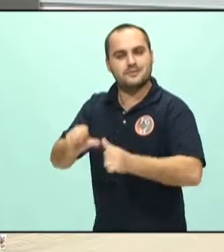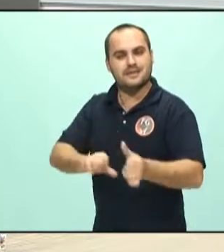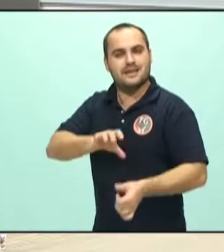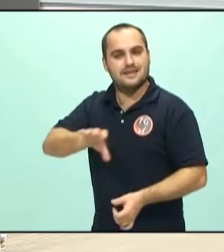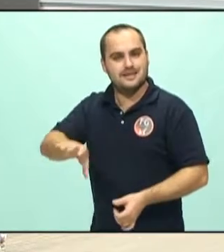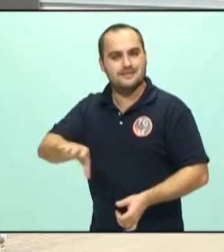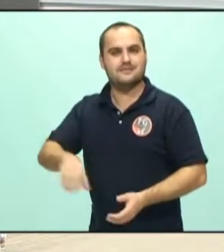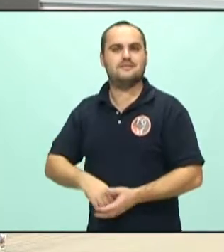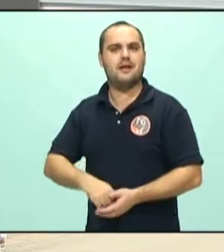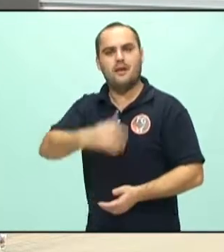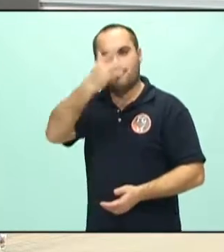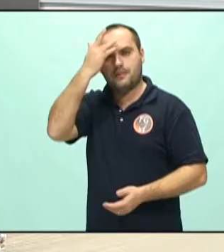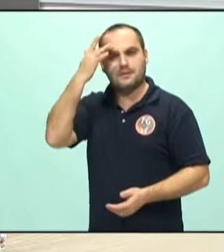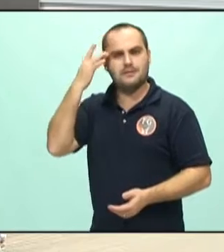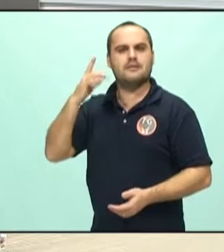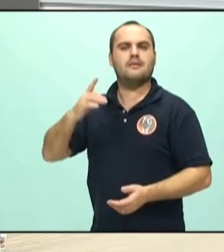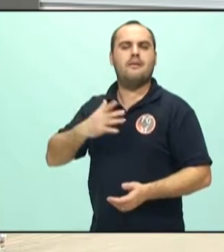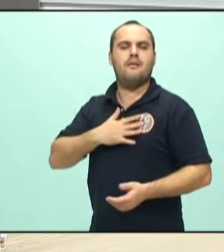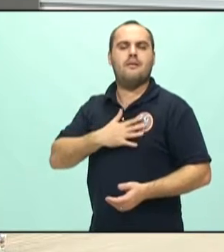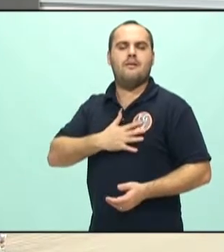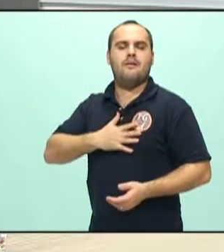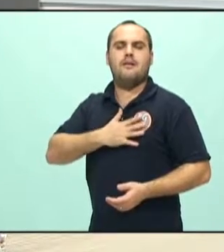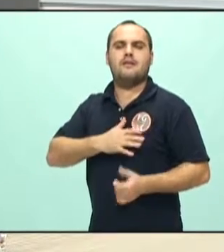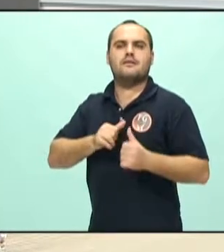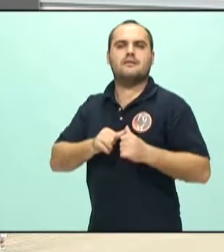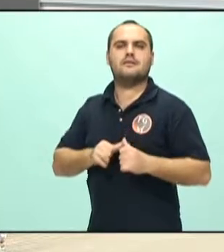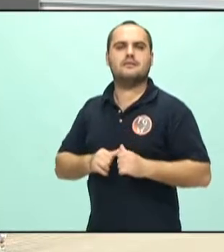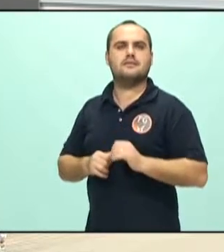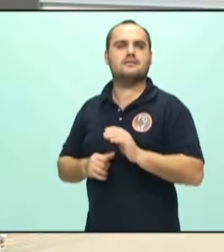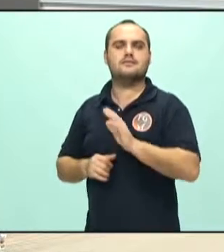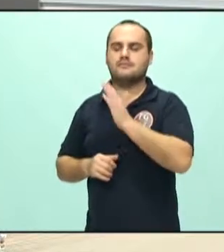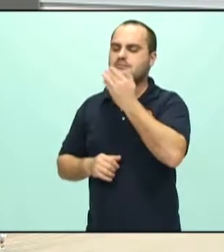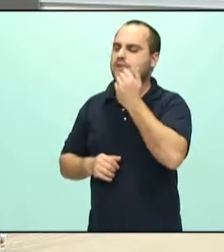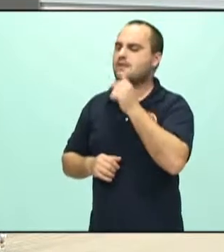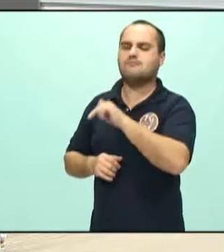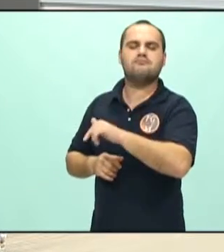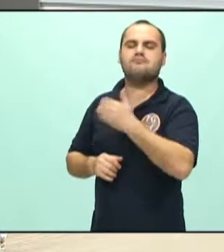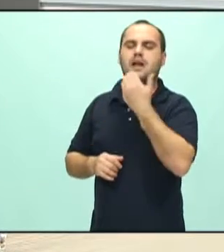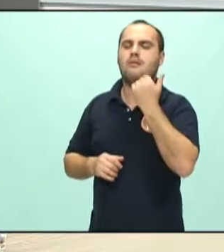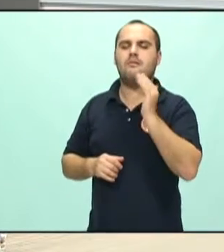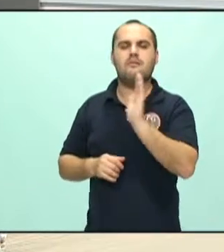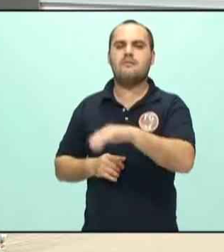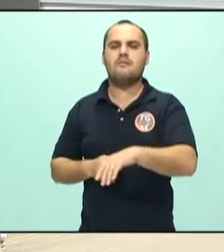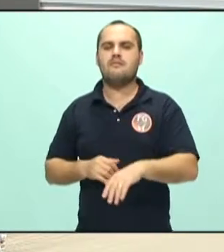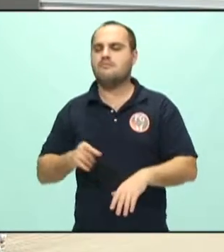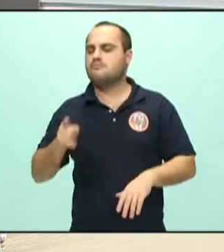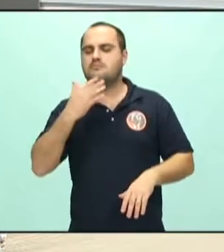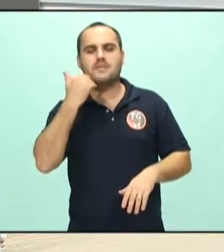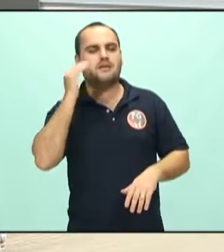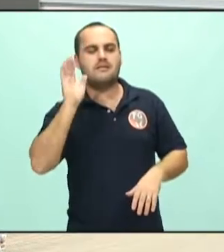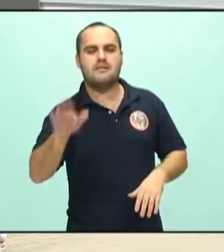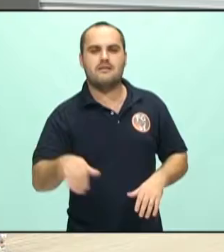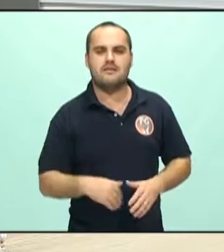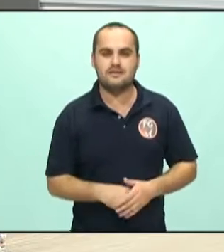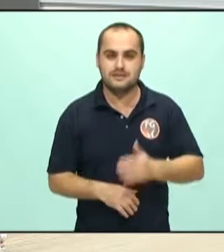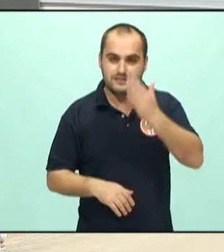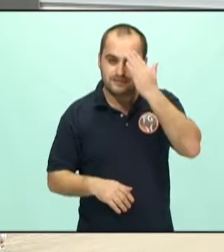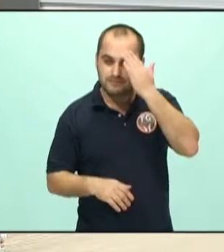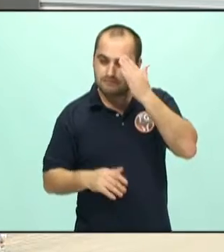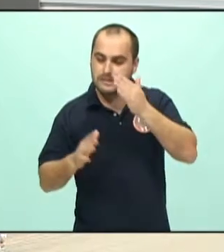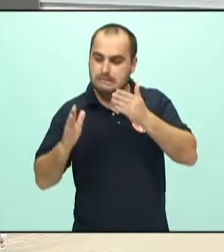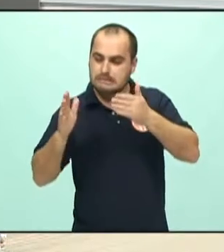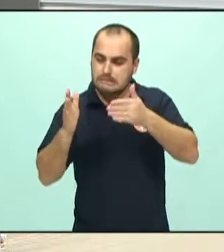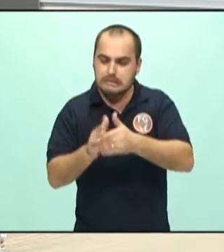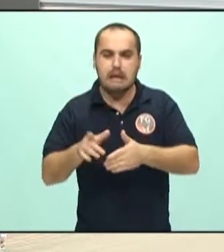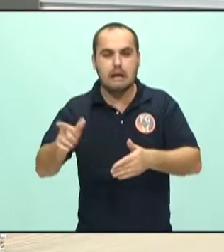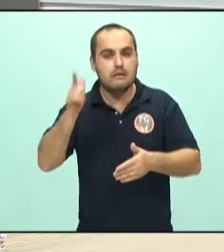estão muito cômoda naquela situação mudar a cultura significa éton e impactar um pouco a rotina da pessoa ela se acostumar com uma nova